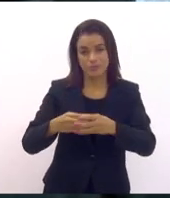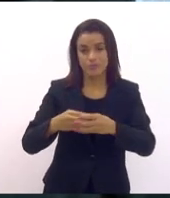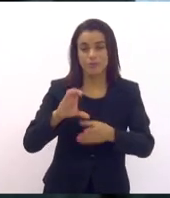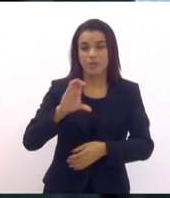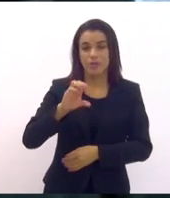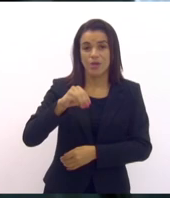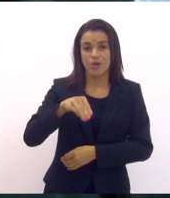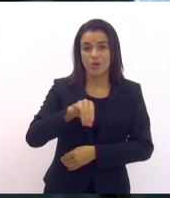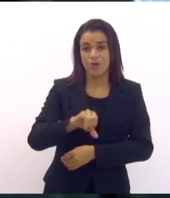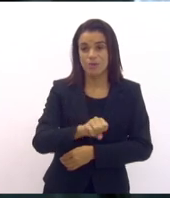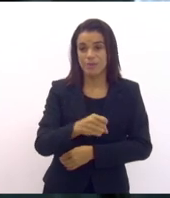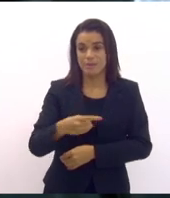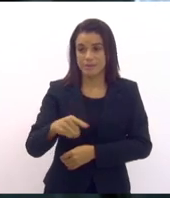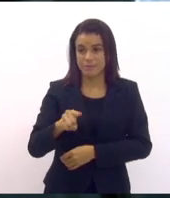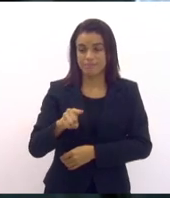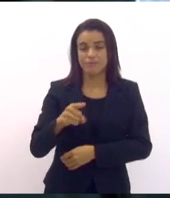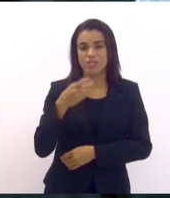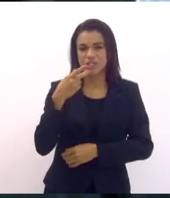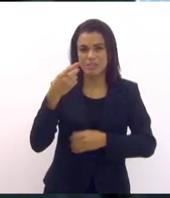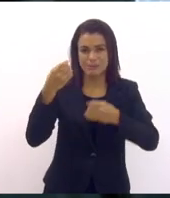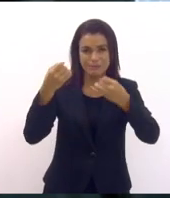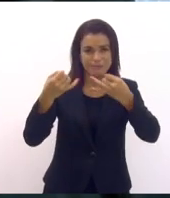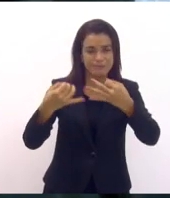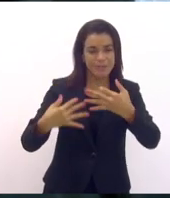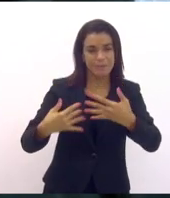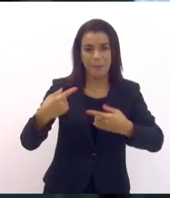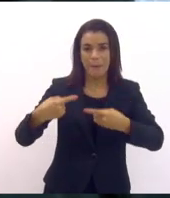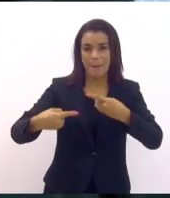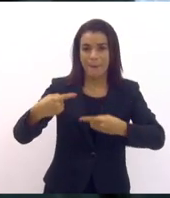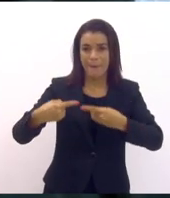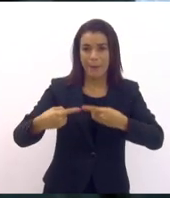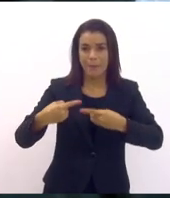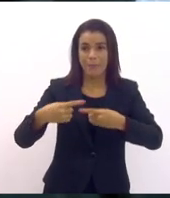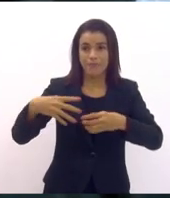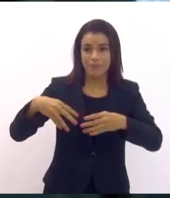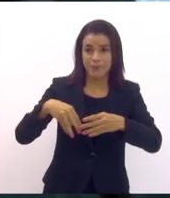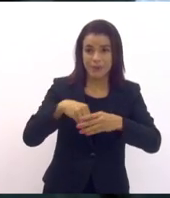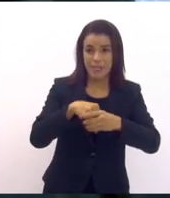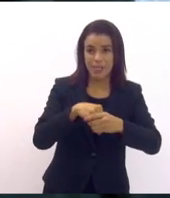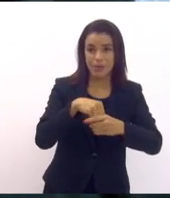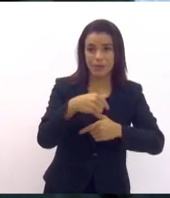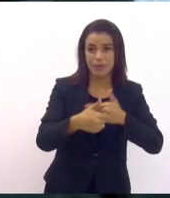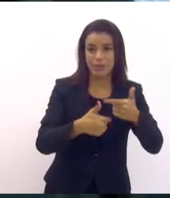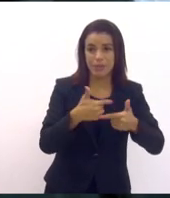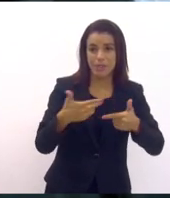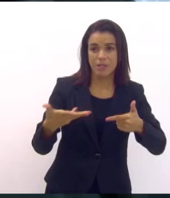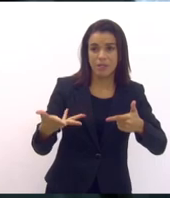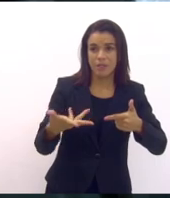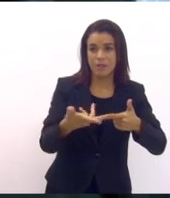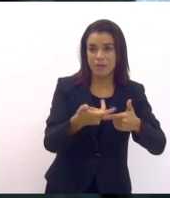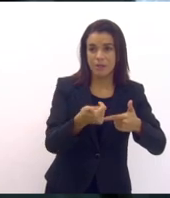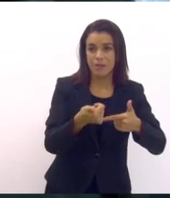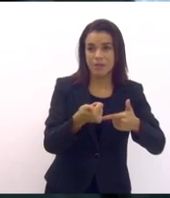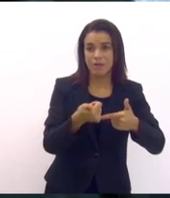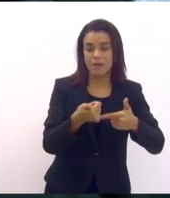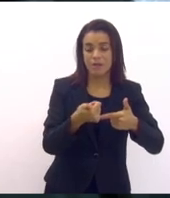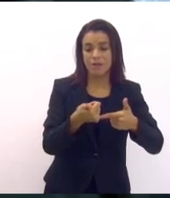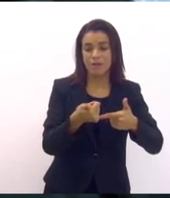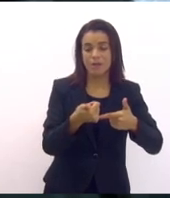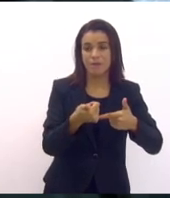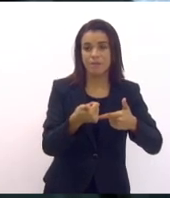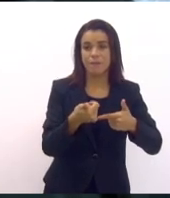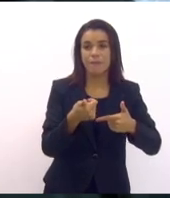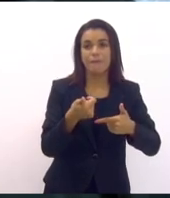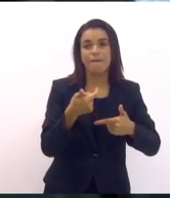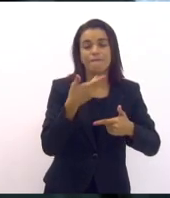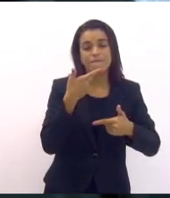estamos tratando de algumas questões então lá dentro a gente já pode com esse trabalho maravilhoso já eh falar